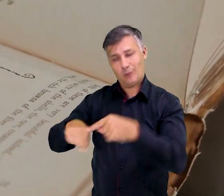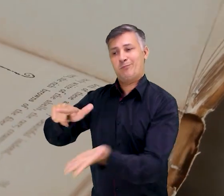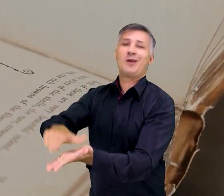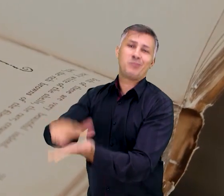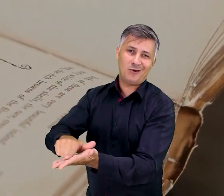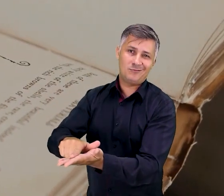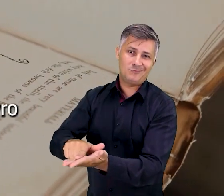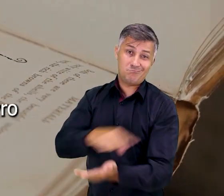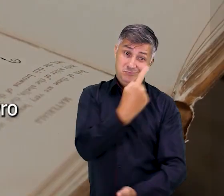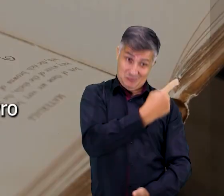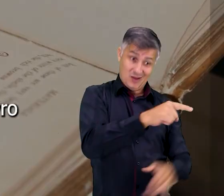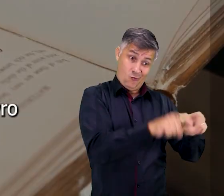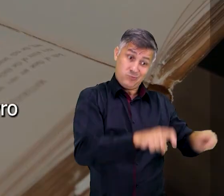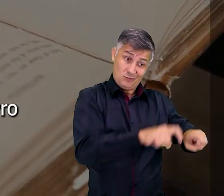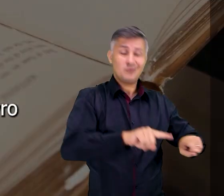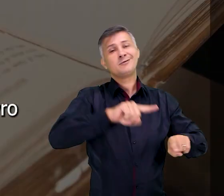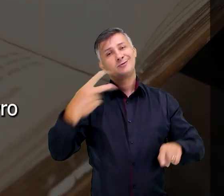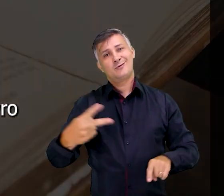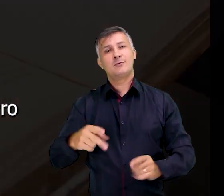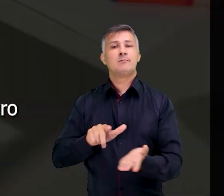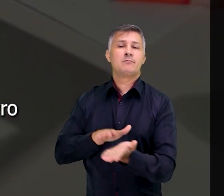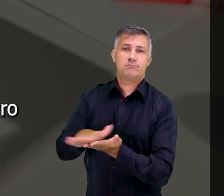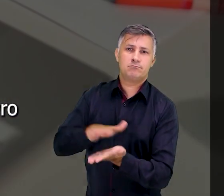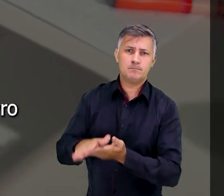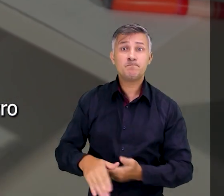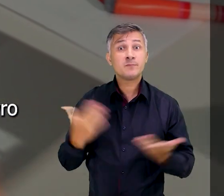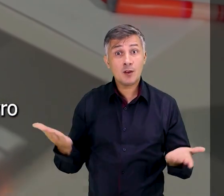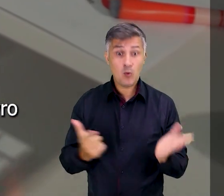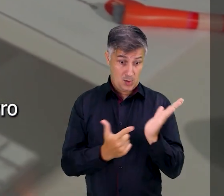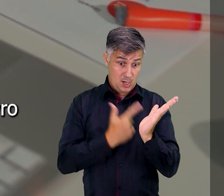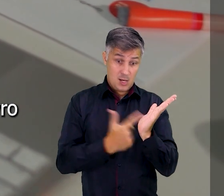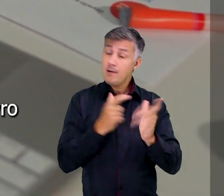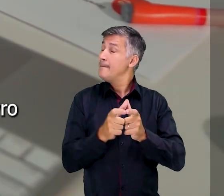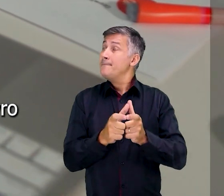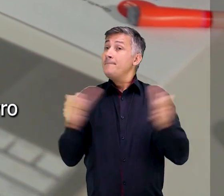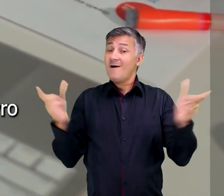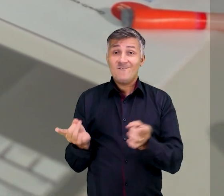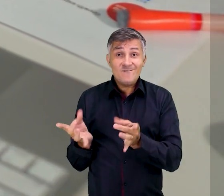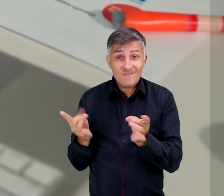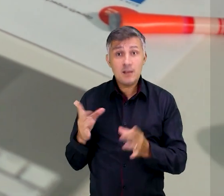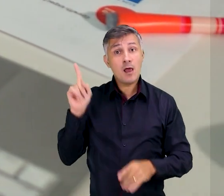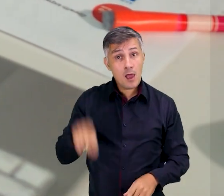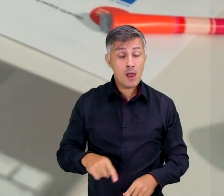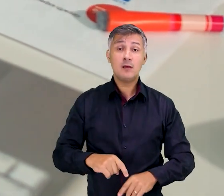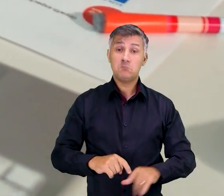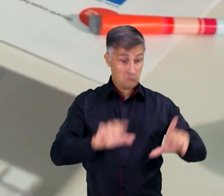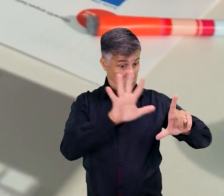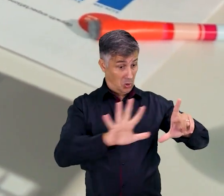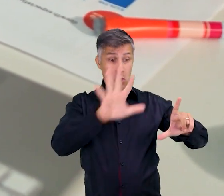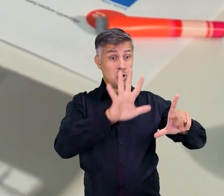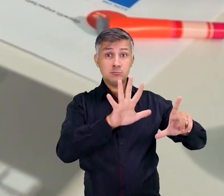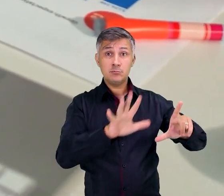seja no papel. Por fim, maior parte das vendas de livro, na atualidade, são realizadas em portais